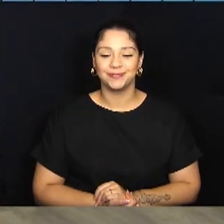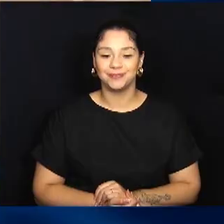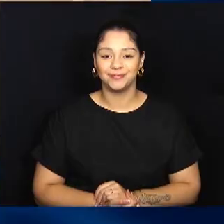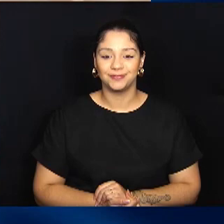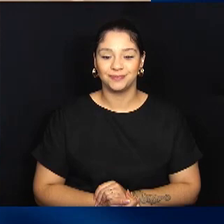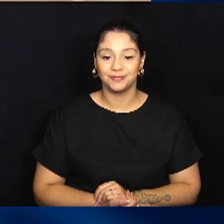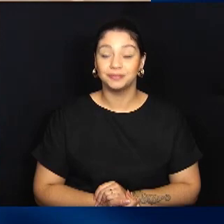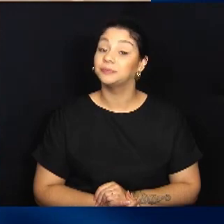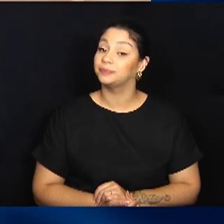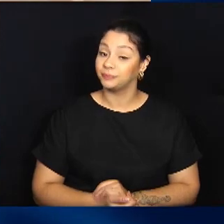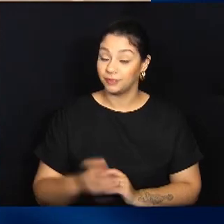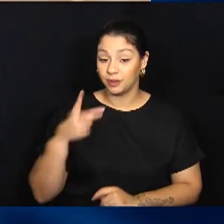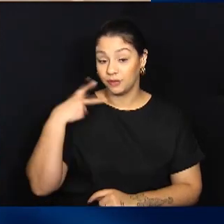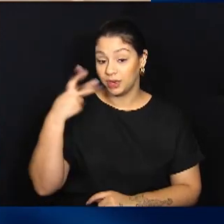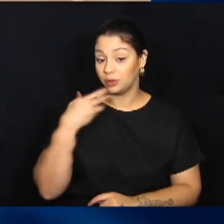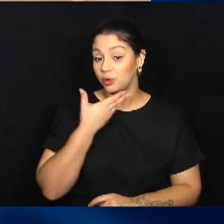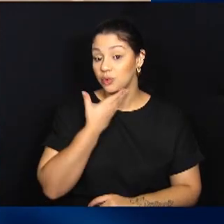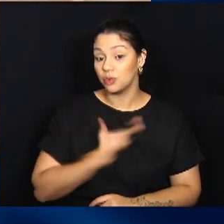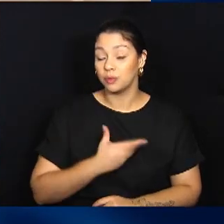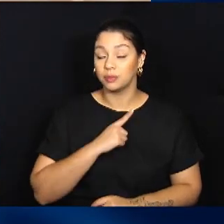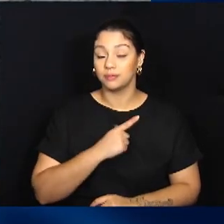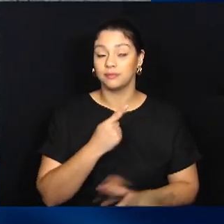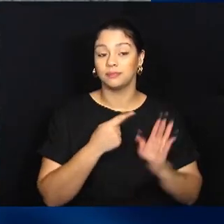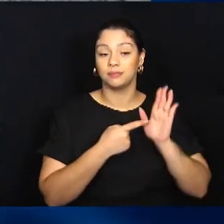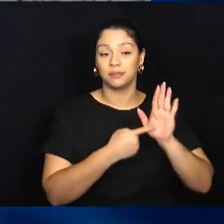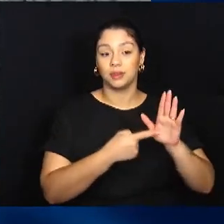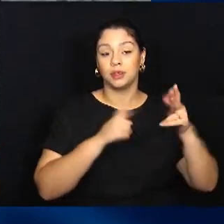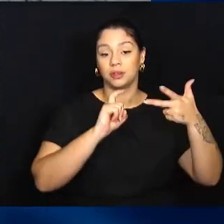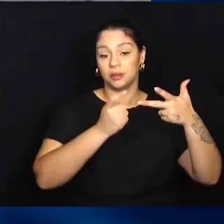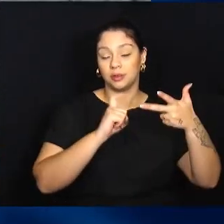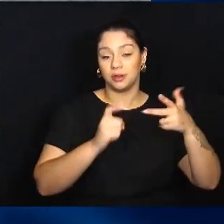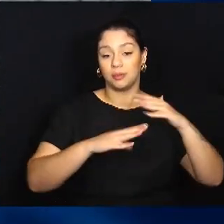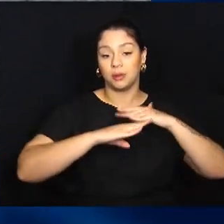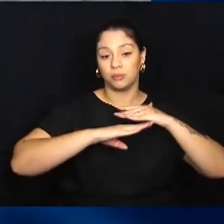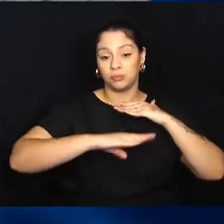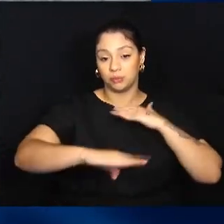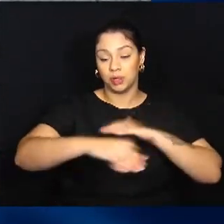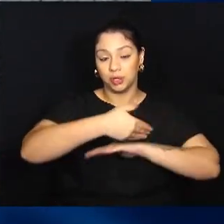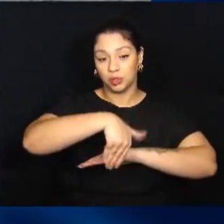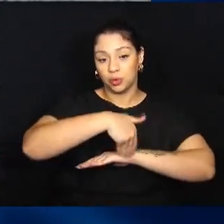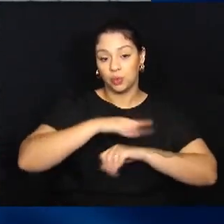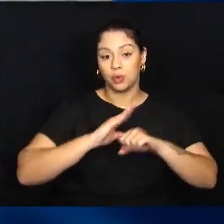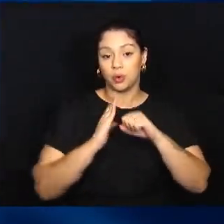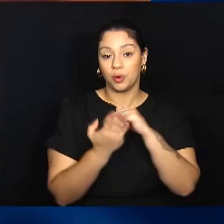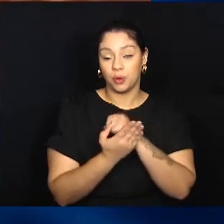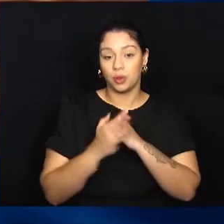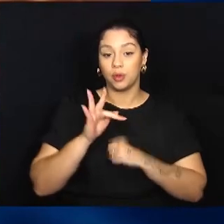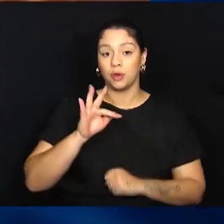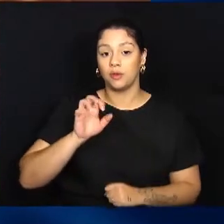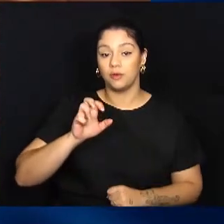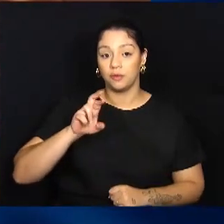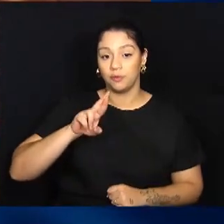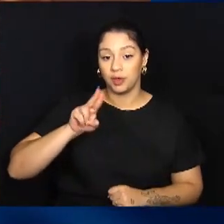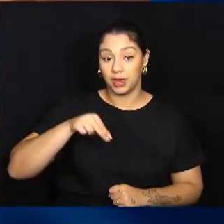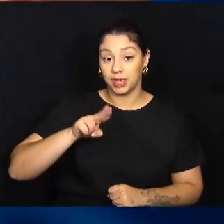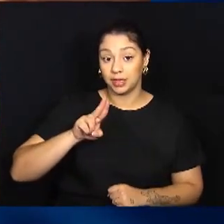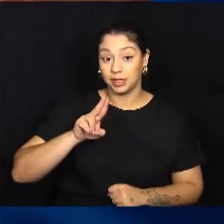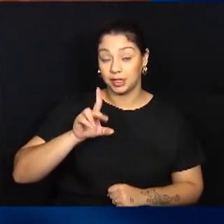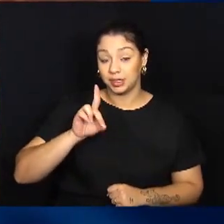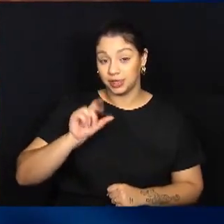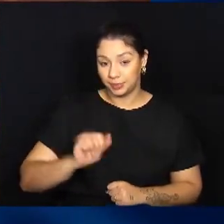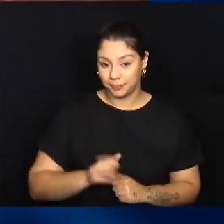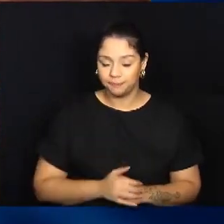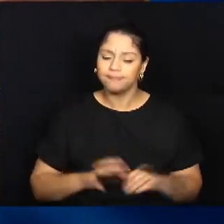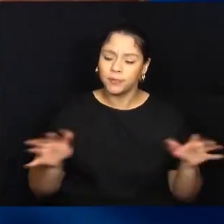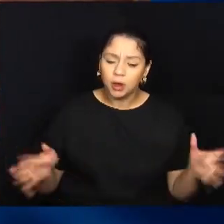O vereador Carmo Luiz faz indicação para asfaltamento de ruas do bairro Jardim Fernanda. Para incentivar a